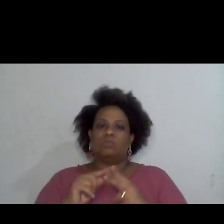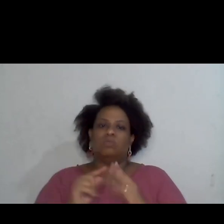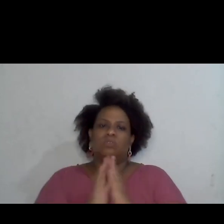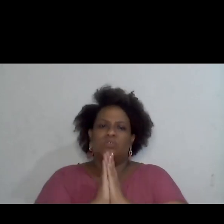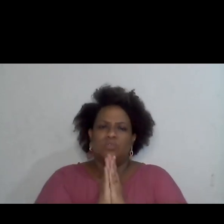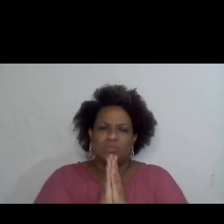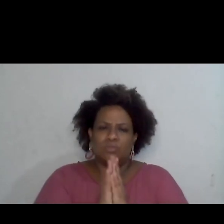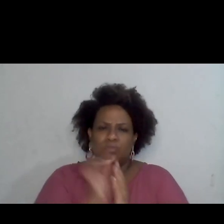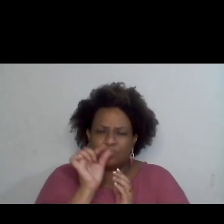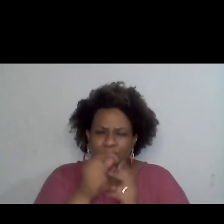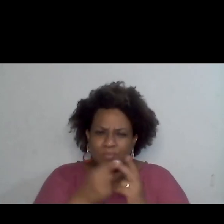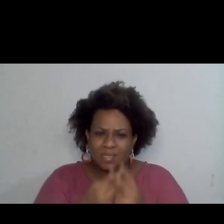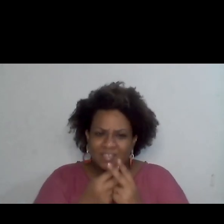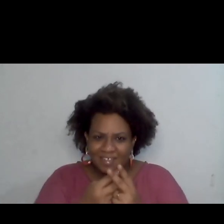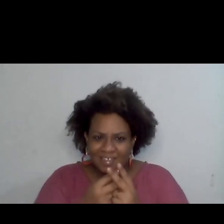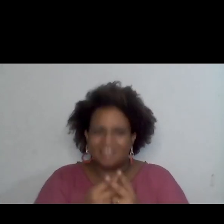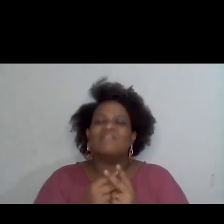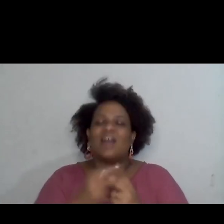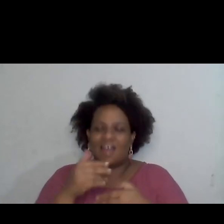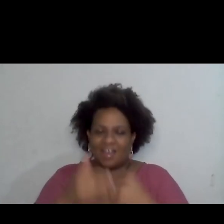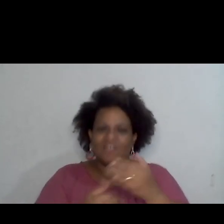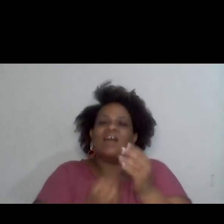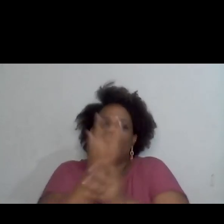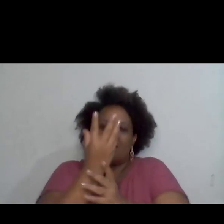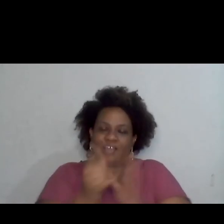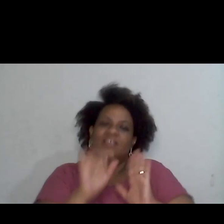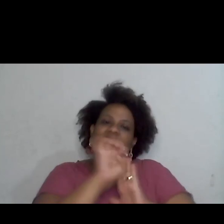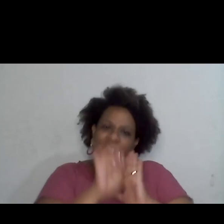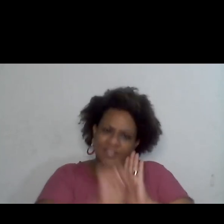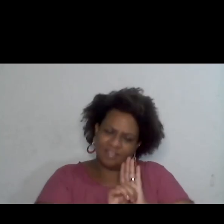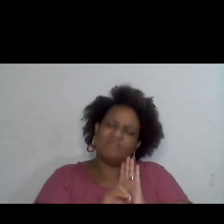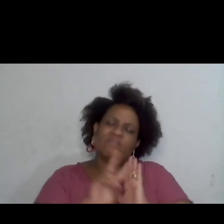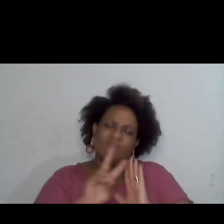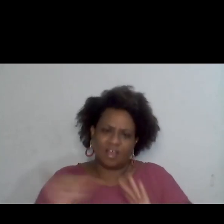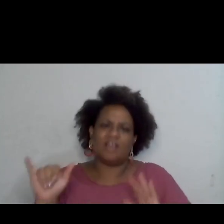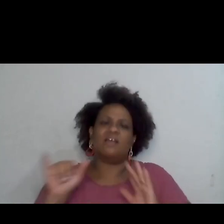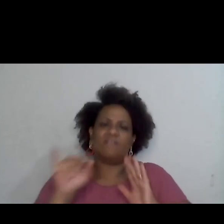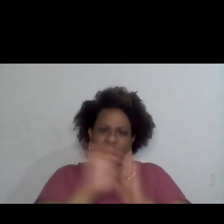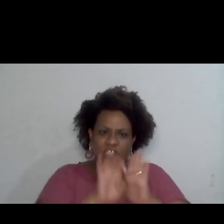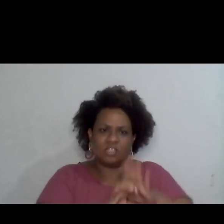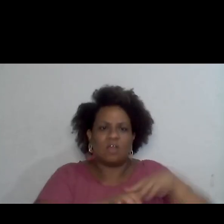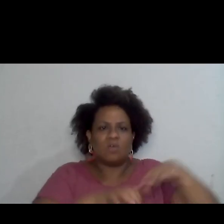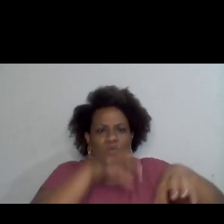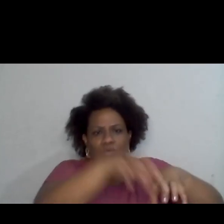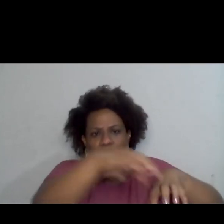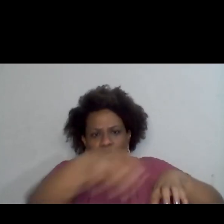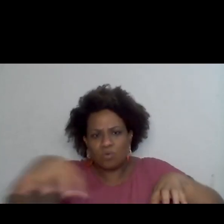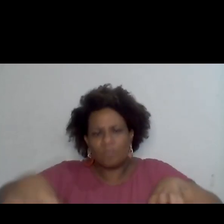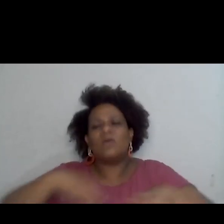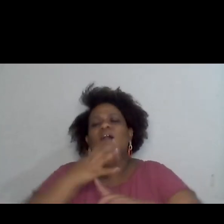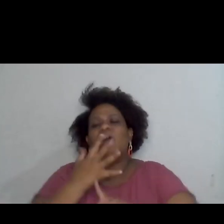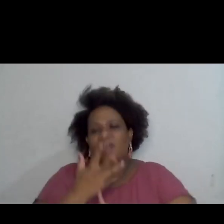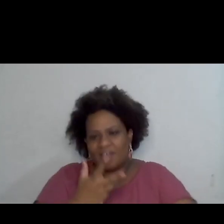pouco de paciência, mas a gente vai fazer, vai lançar os editais, vai ter edital setorial das artes, vai